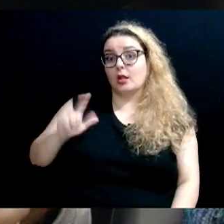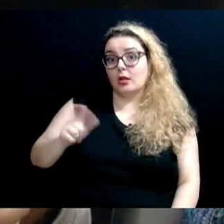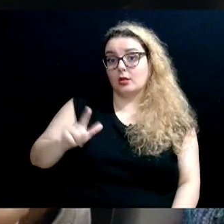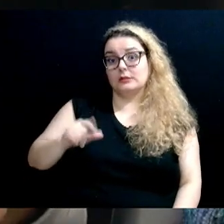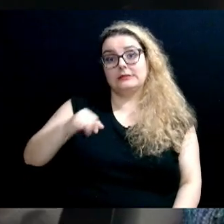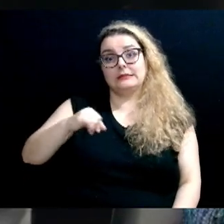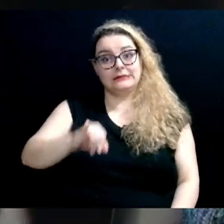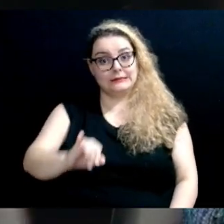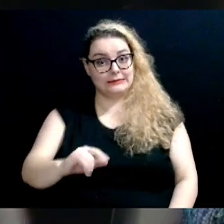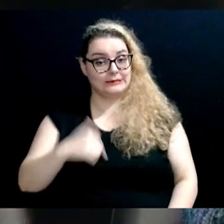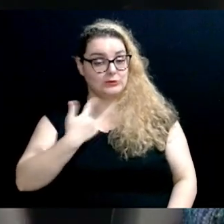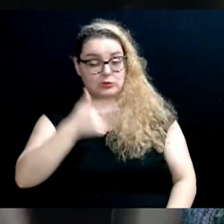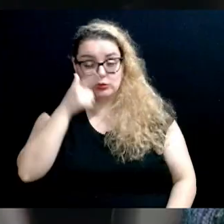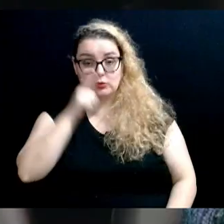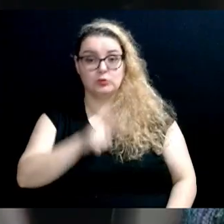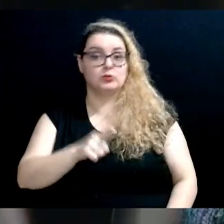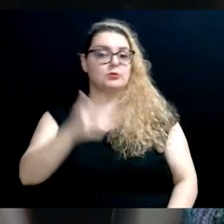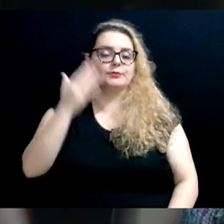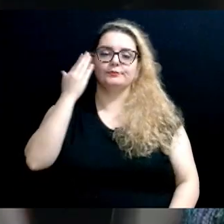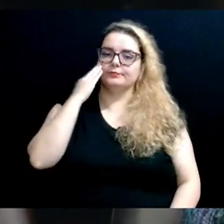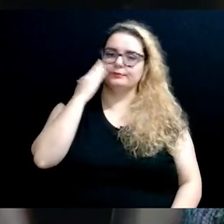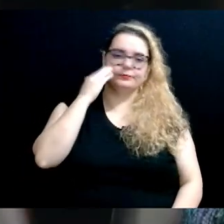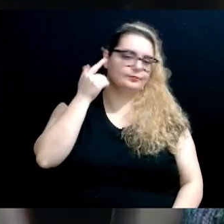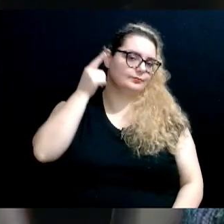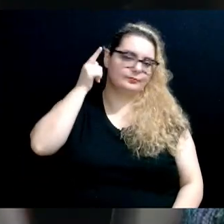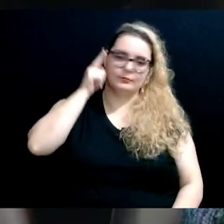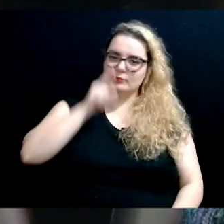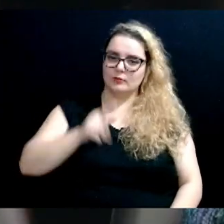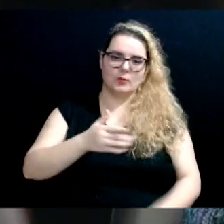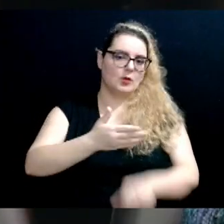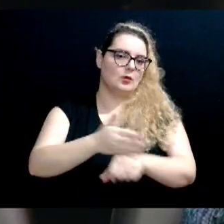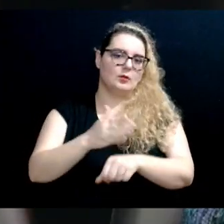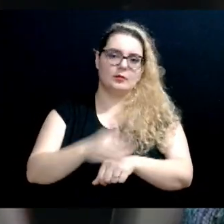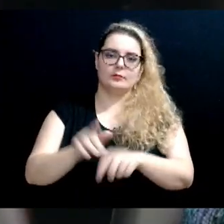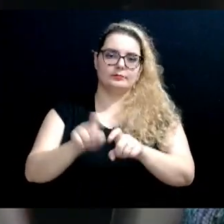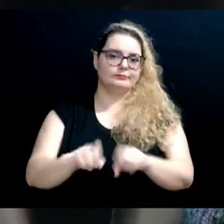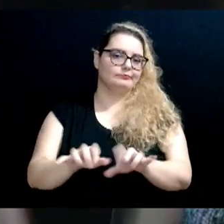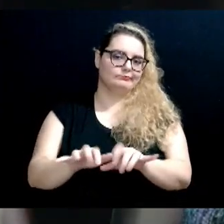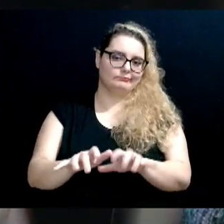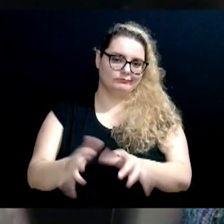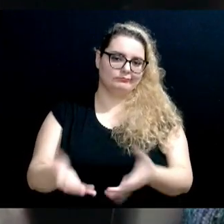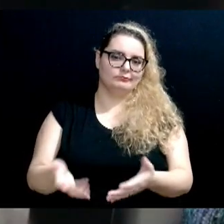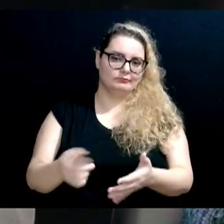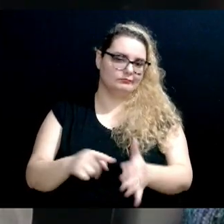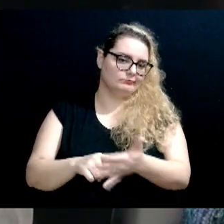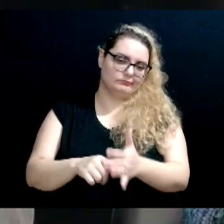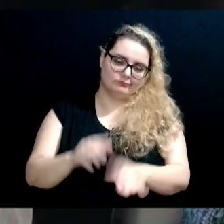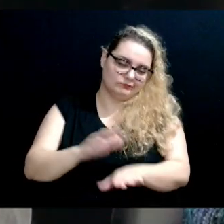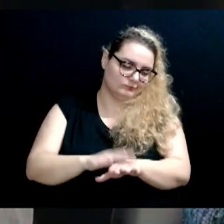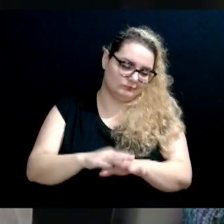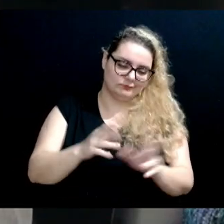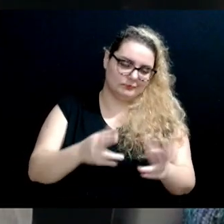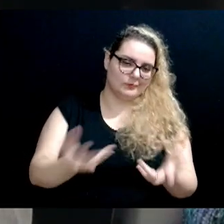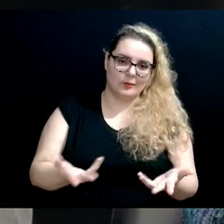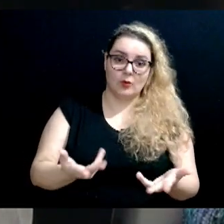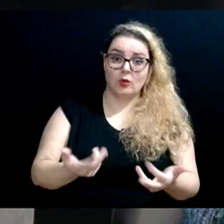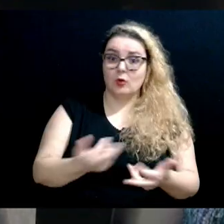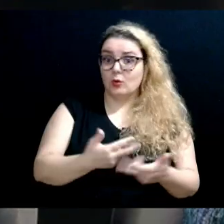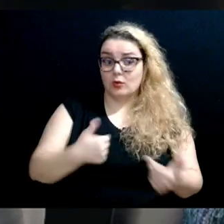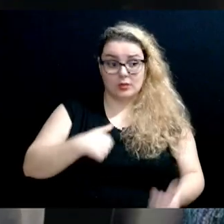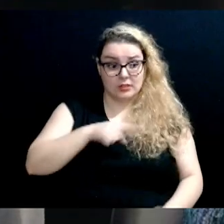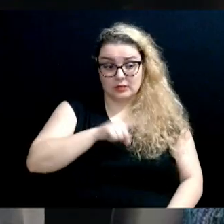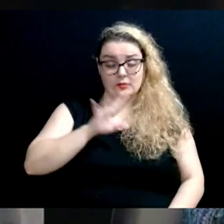conseguiu entender, a gente não consegue treinar uma máquina para funcionar de acordo com algo que eu não conheço.